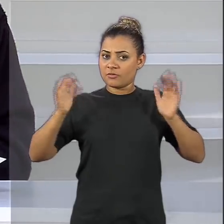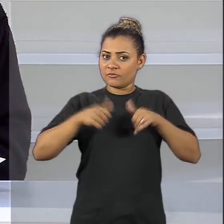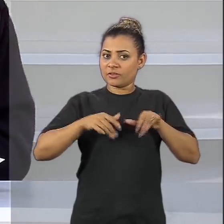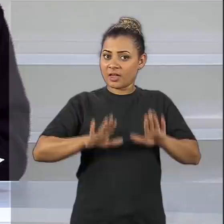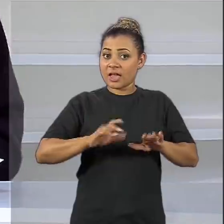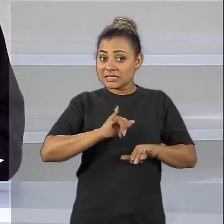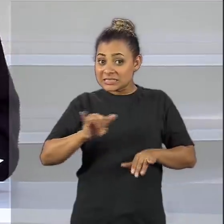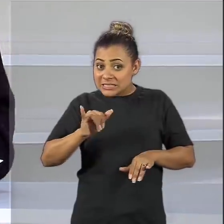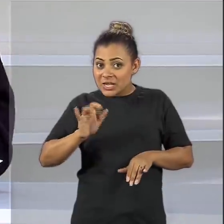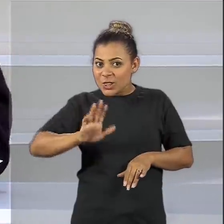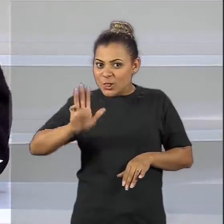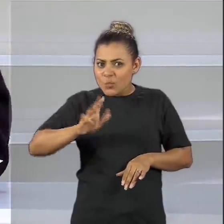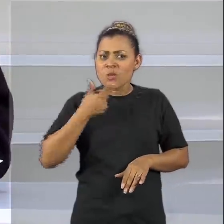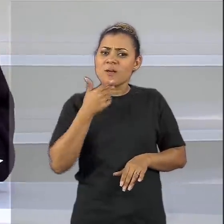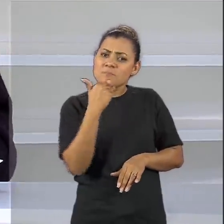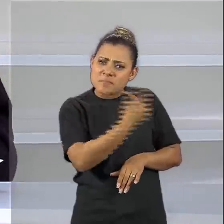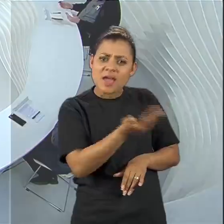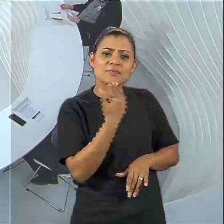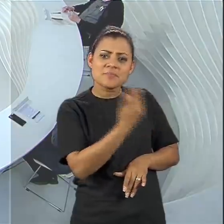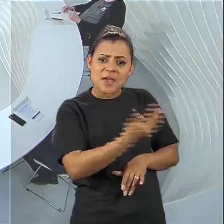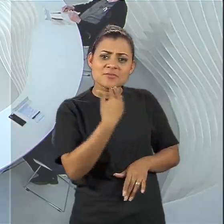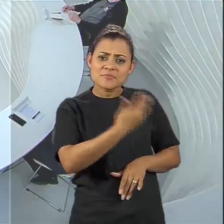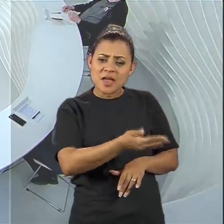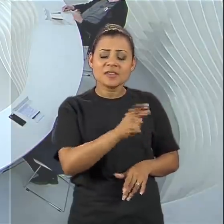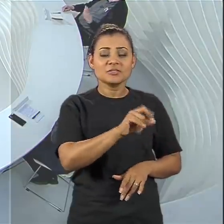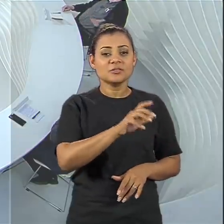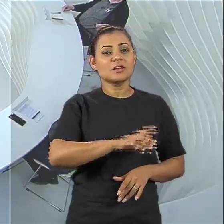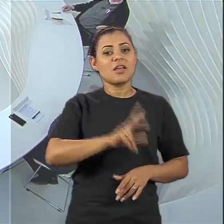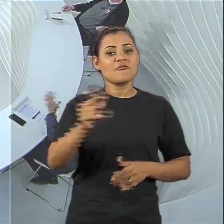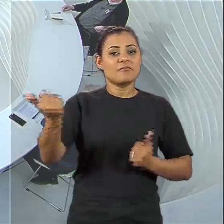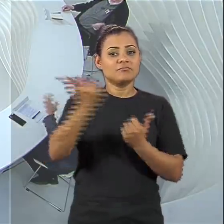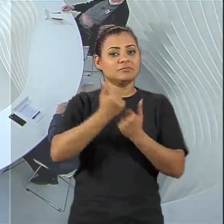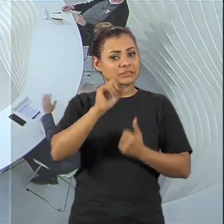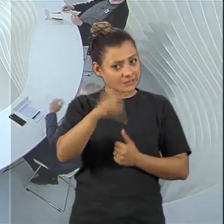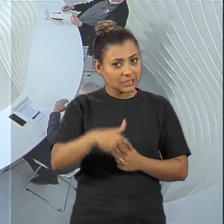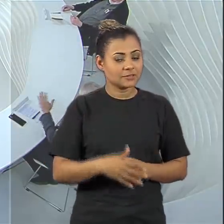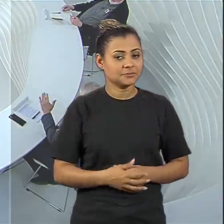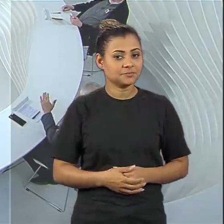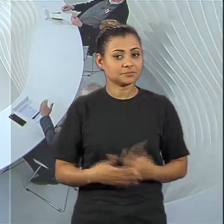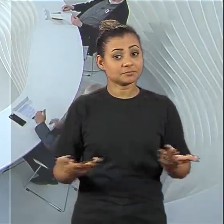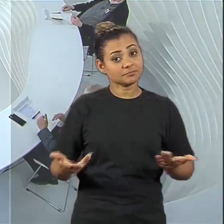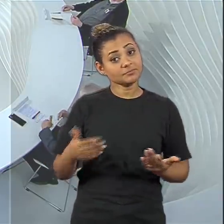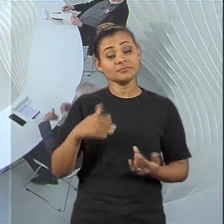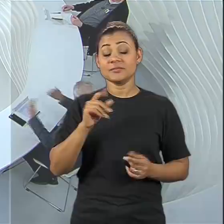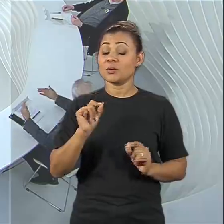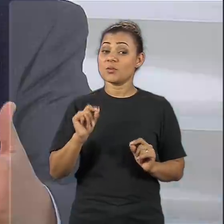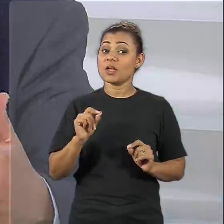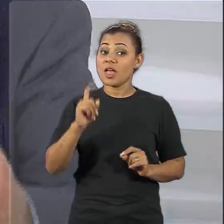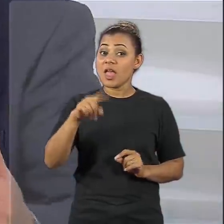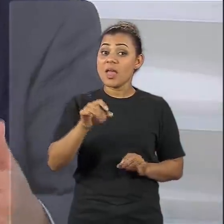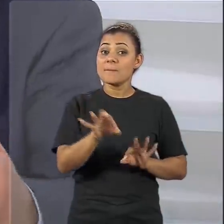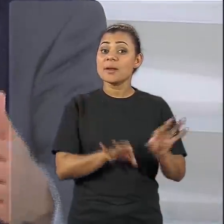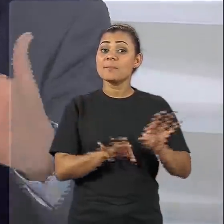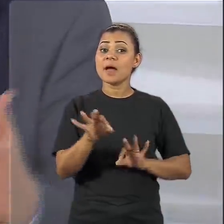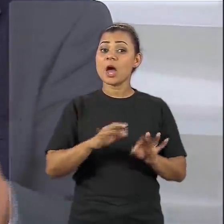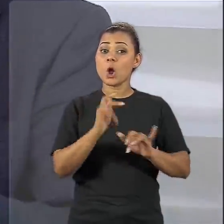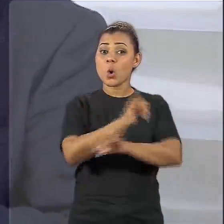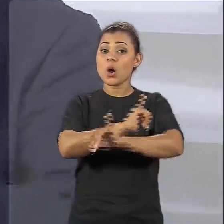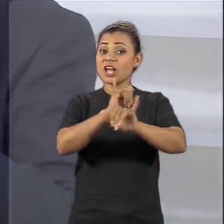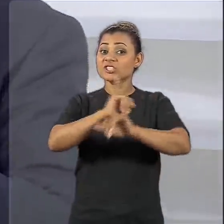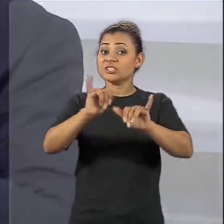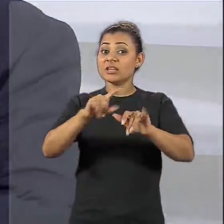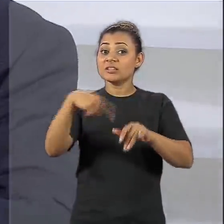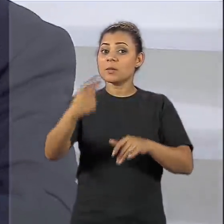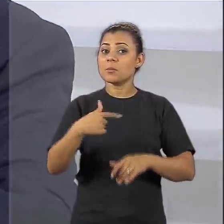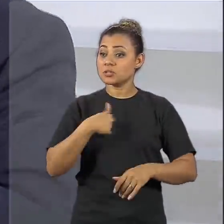insistisse um pouquinho... Ele havia desistido por causa da doença, né? Ele havia desistido. A Marisa diz não vai, ele disse que não. Ela preparou a candidatura. Quando ele recuperou,